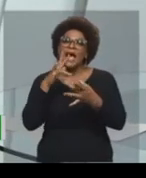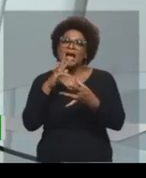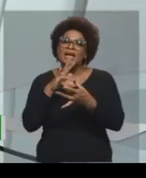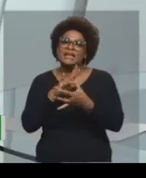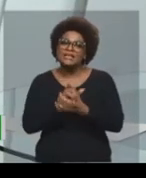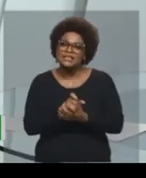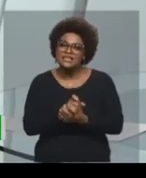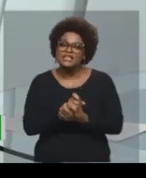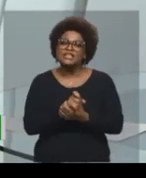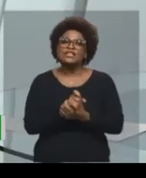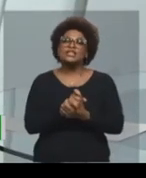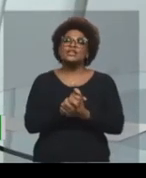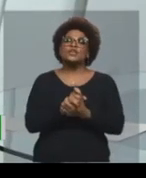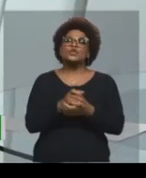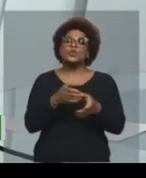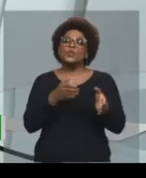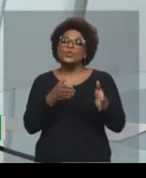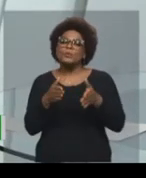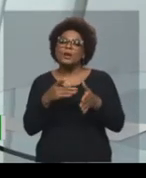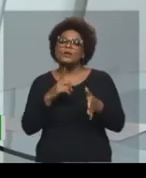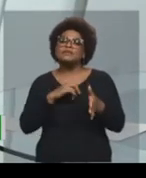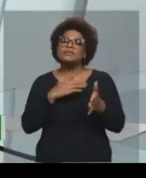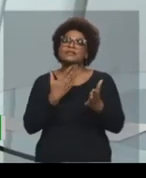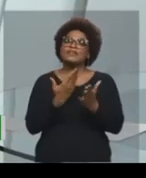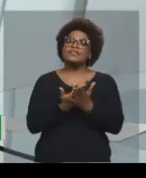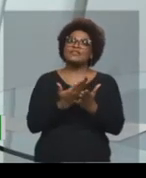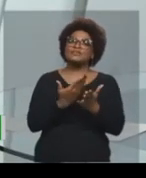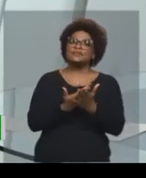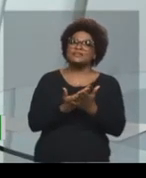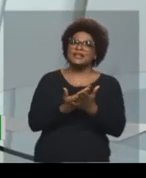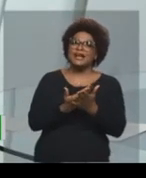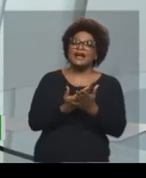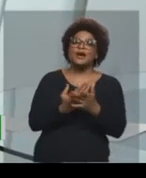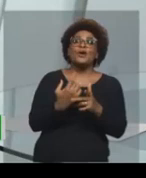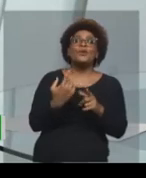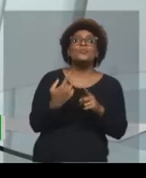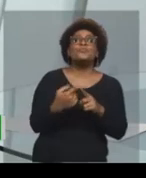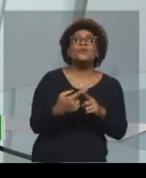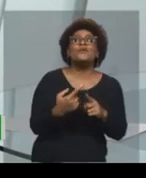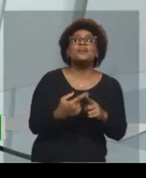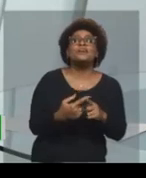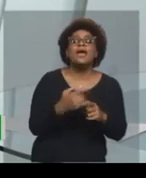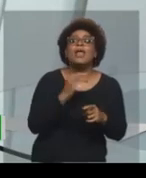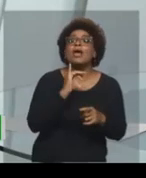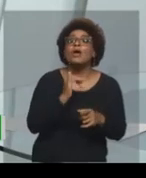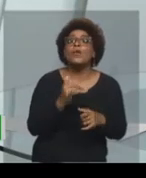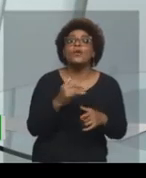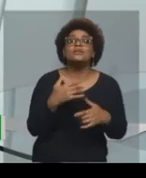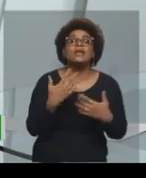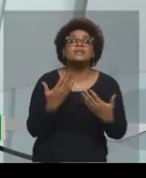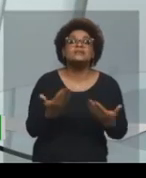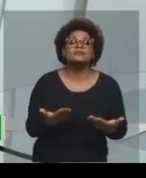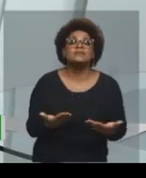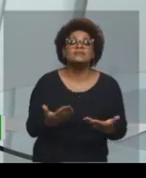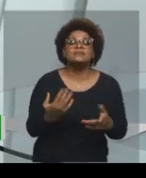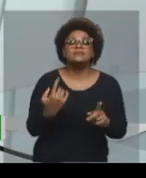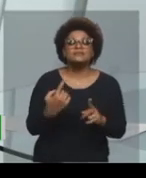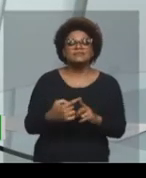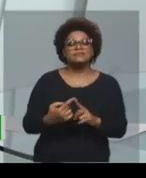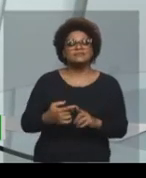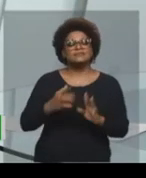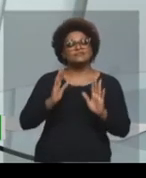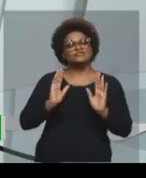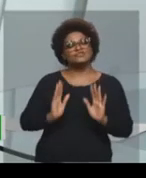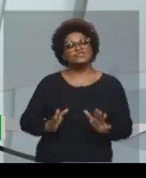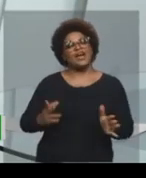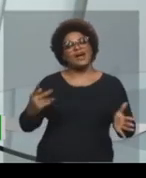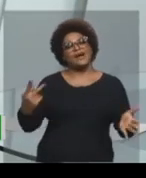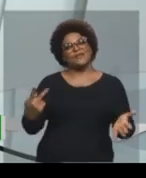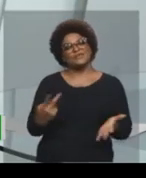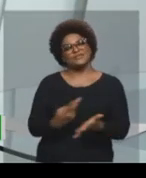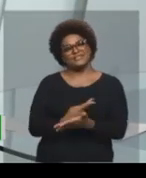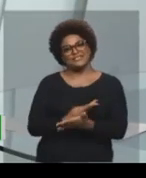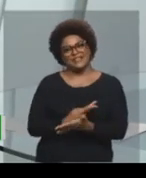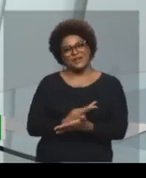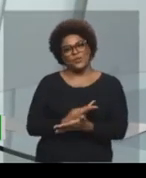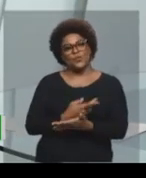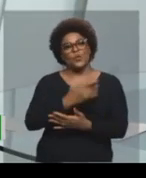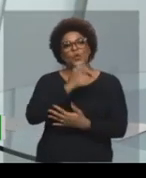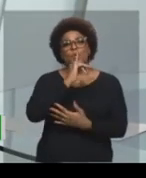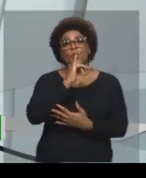vir para, tá vendo? Porque as coisas, elas já, né, aconteceram, então eu vou relatar algo que eu